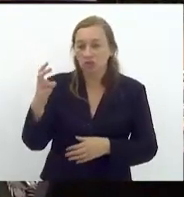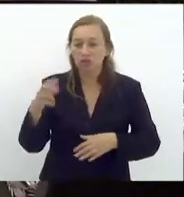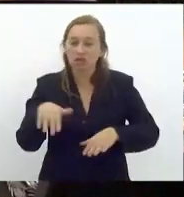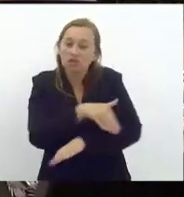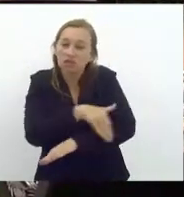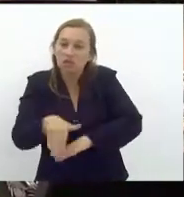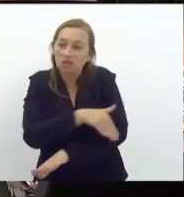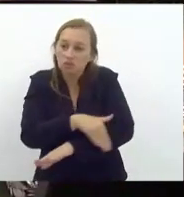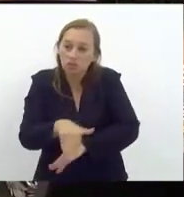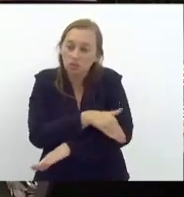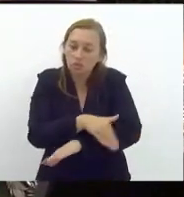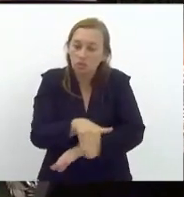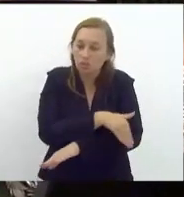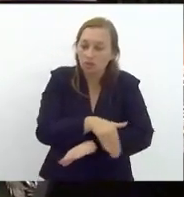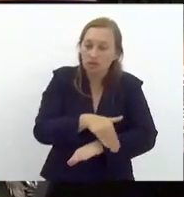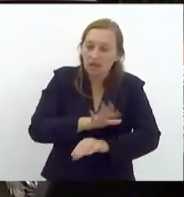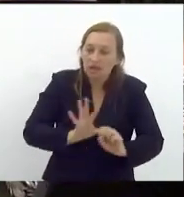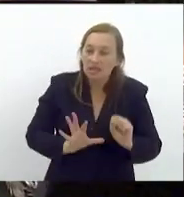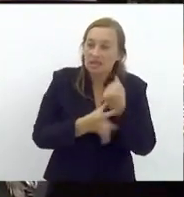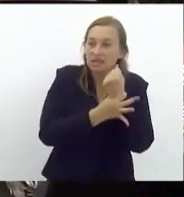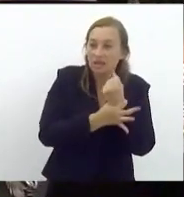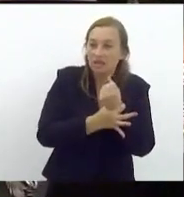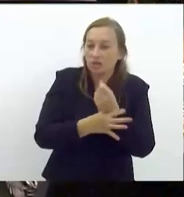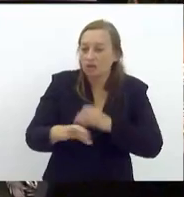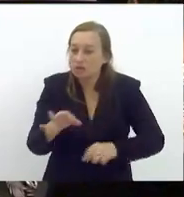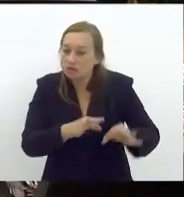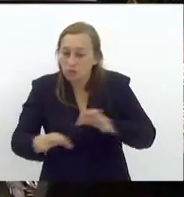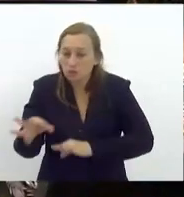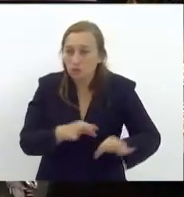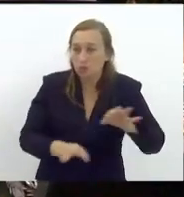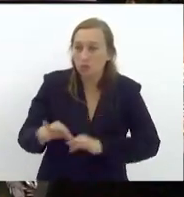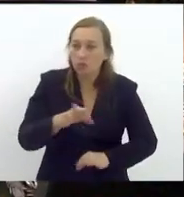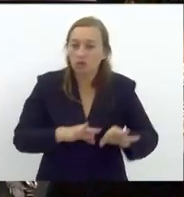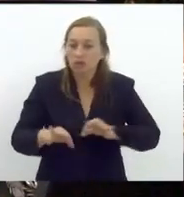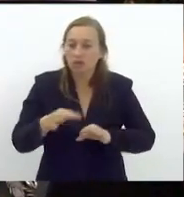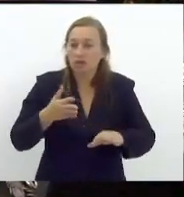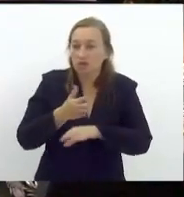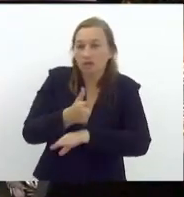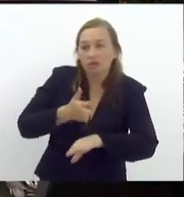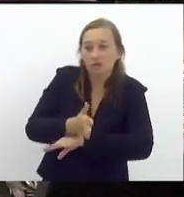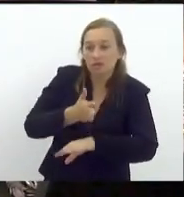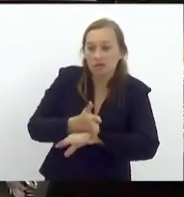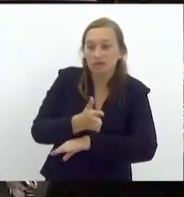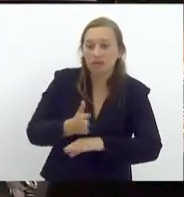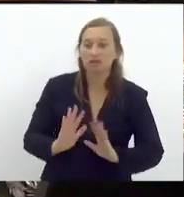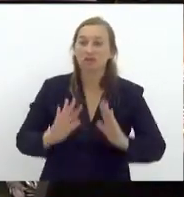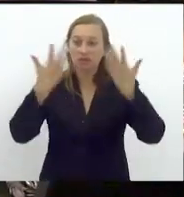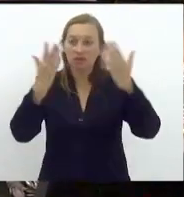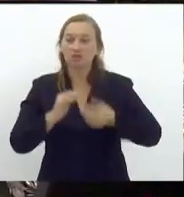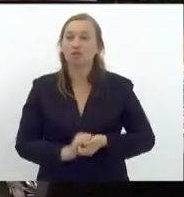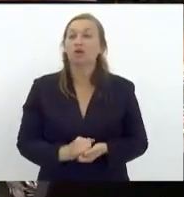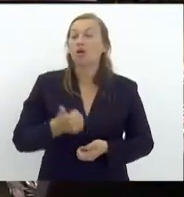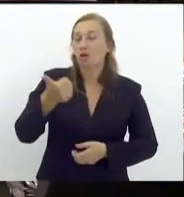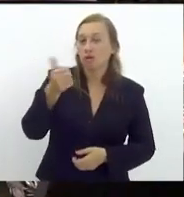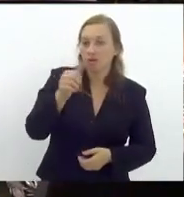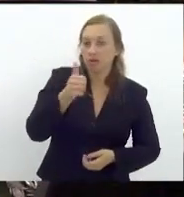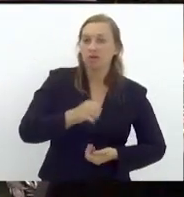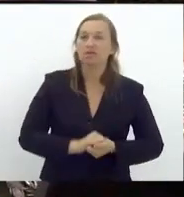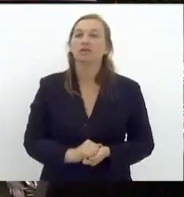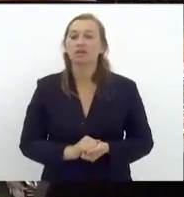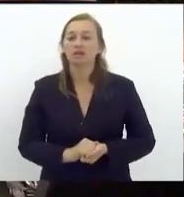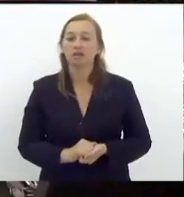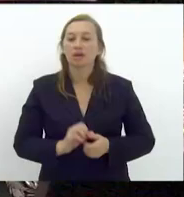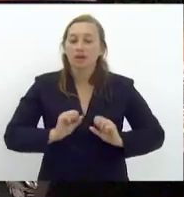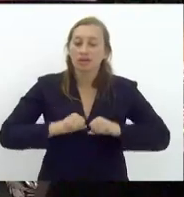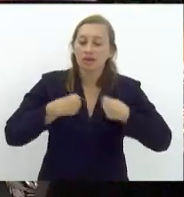garantindo segurança dos organizadores e participantes dos eventos 11 a